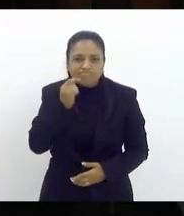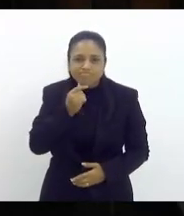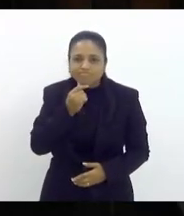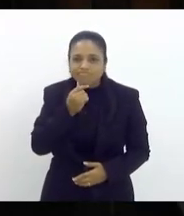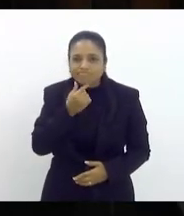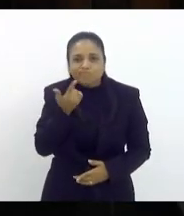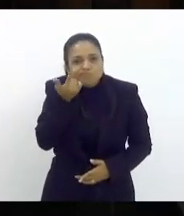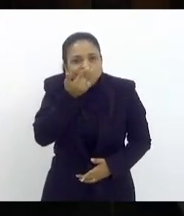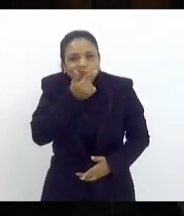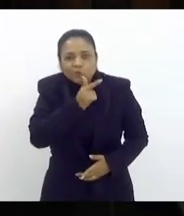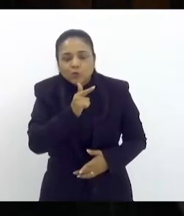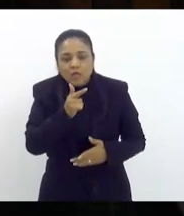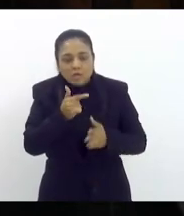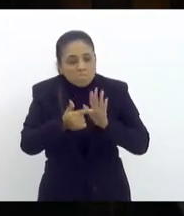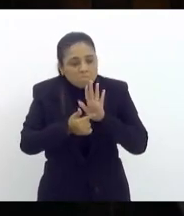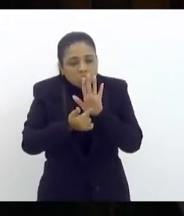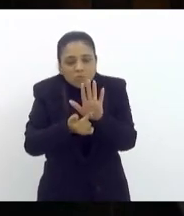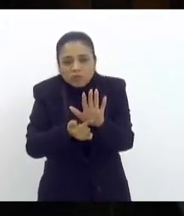saída